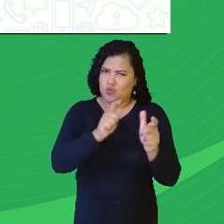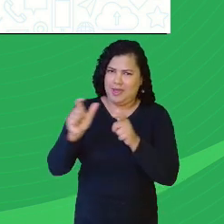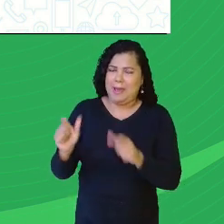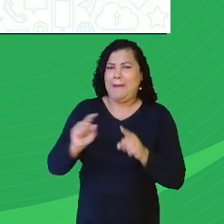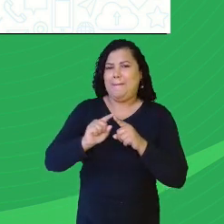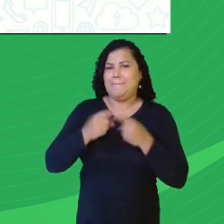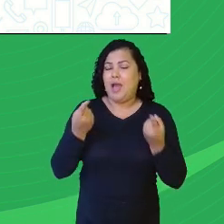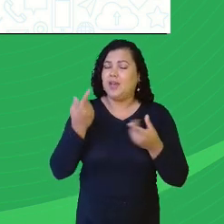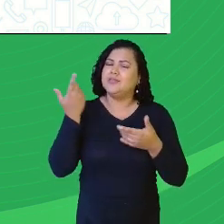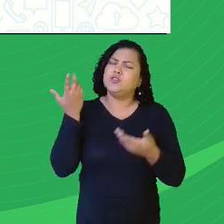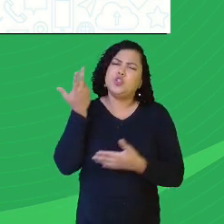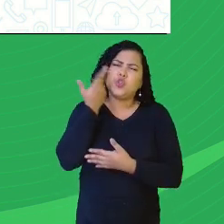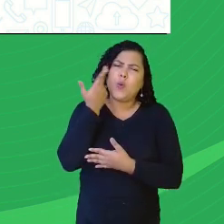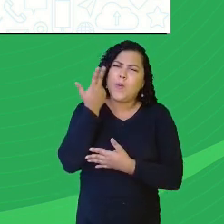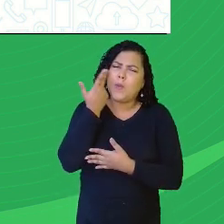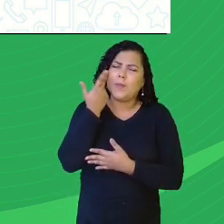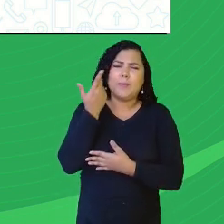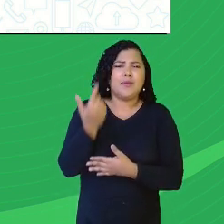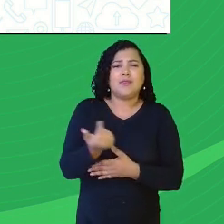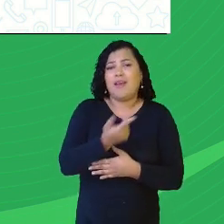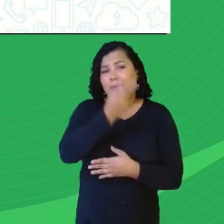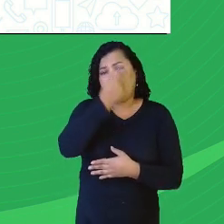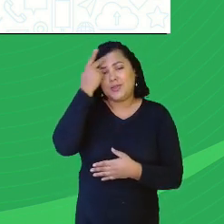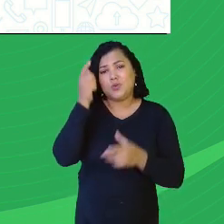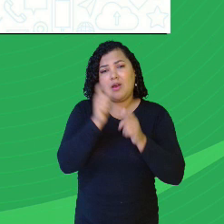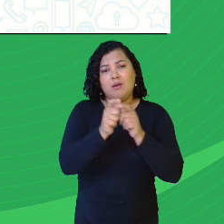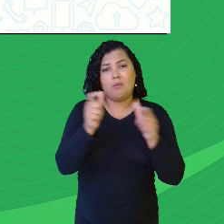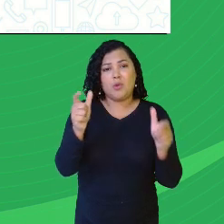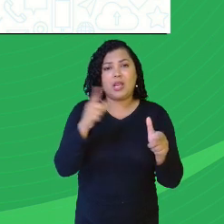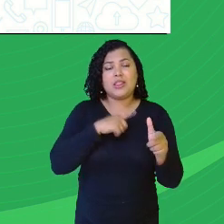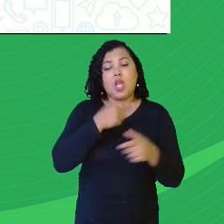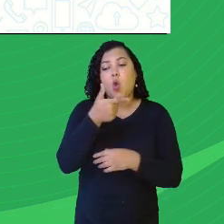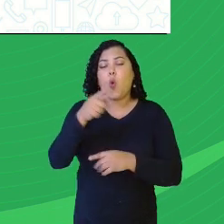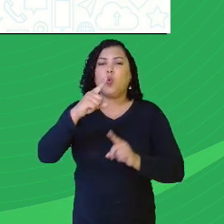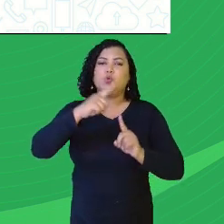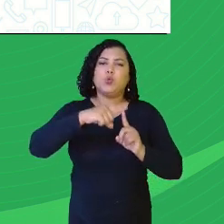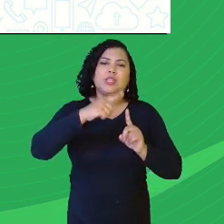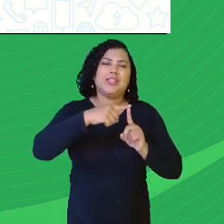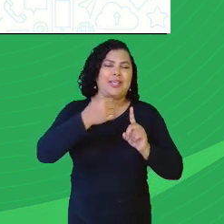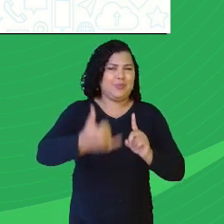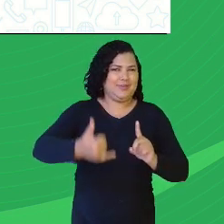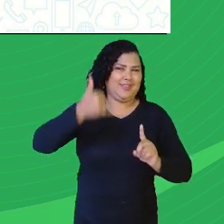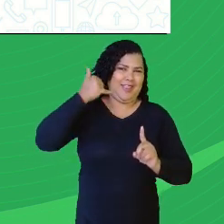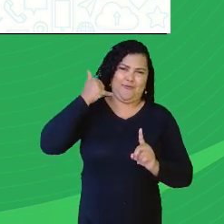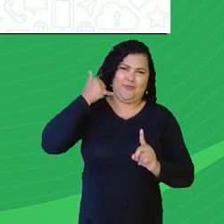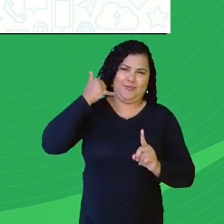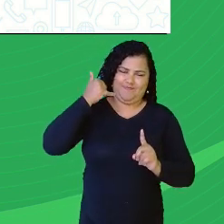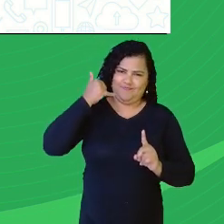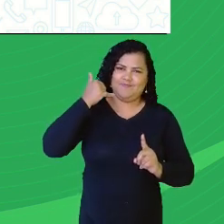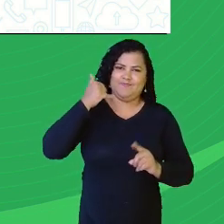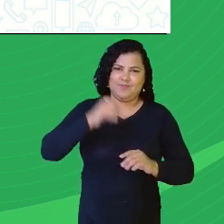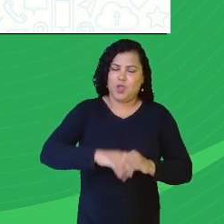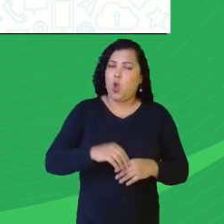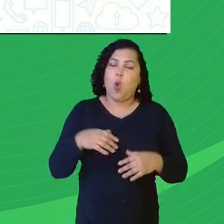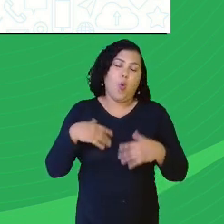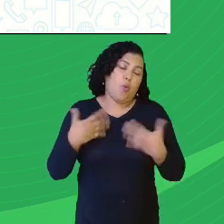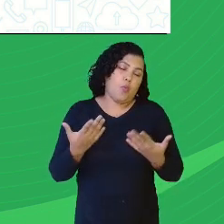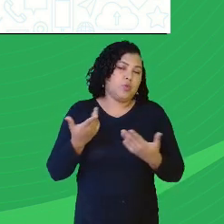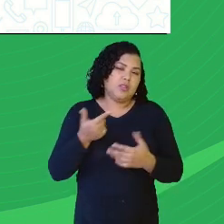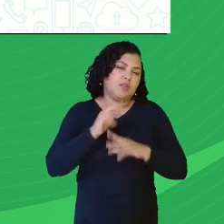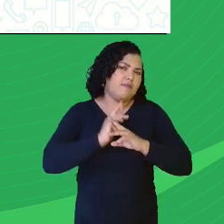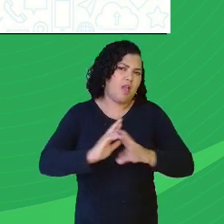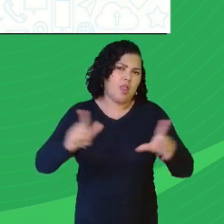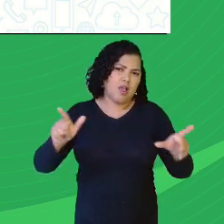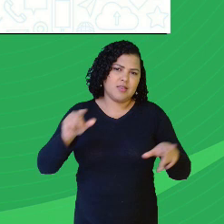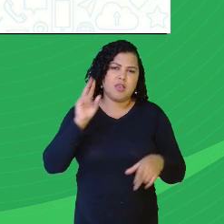mas habitualmente as pessoas hoje elas já têm um outro tipo de telefone, outro meio de